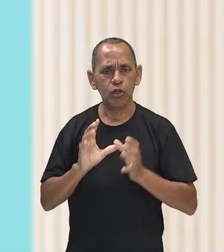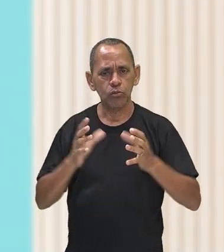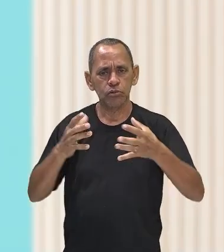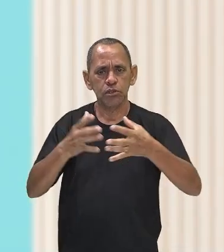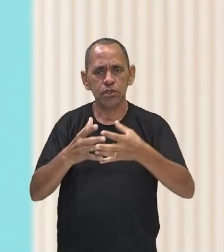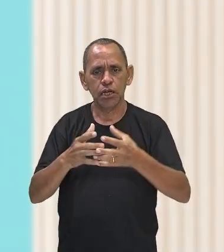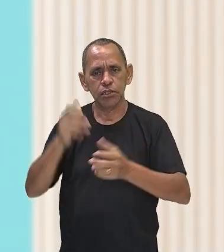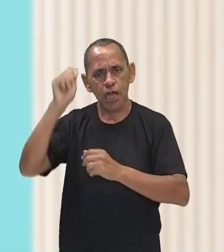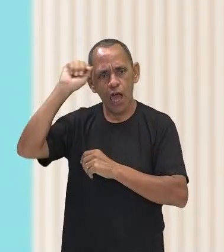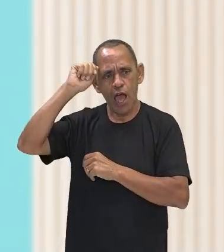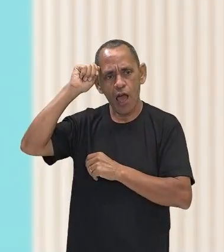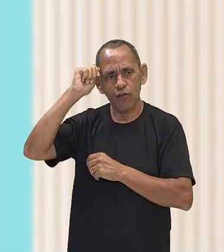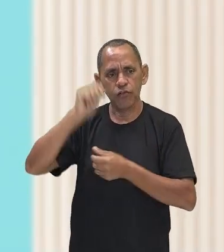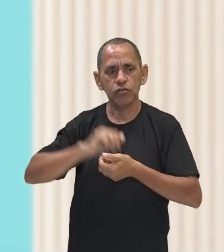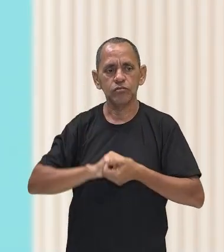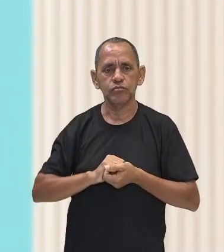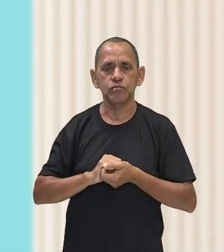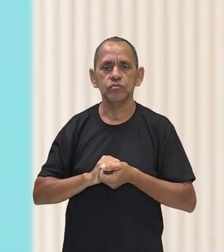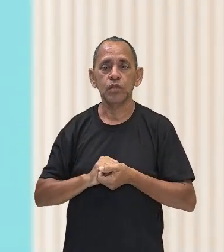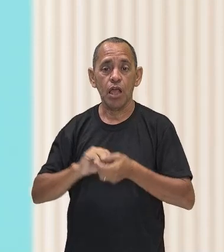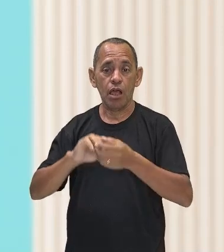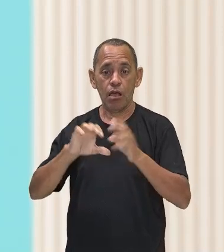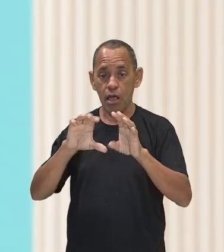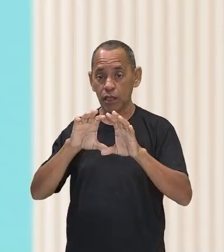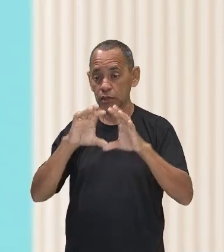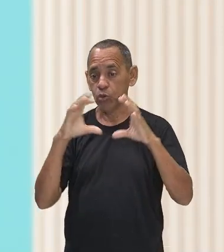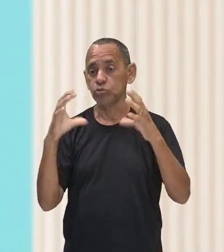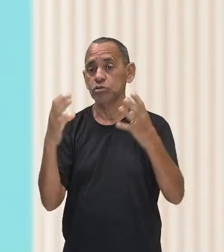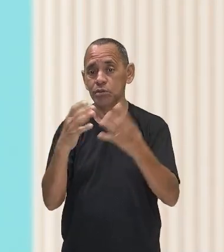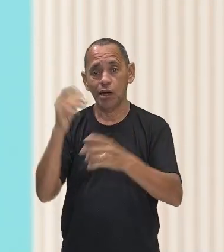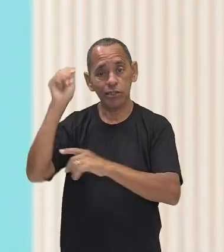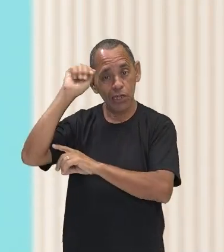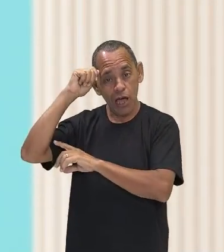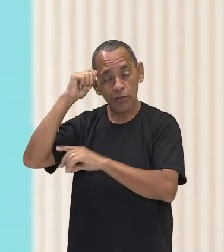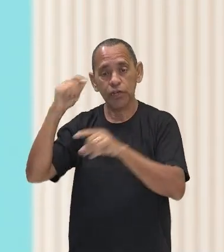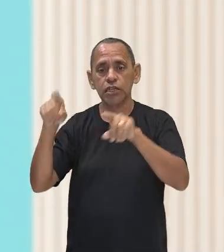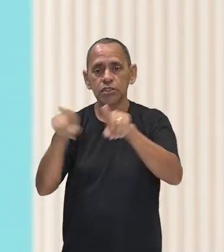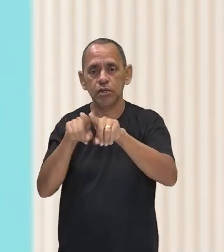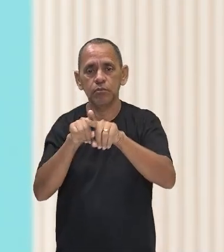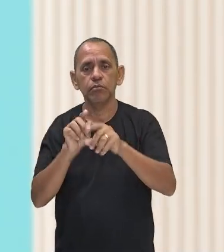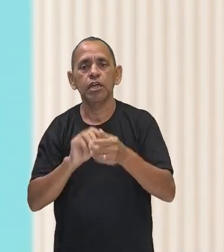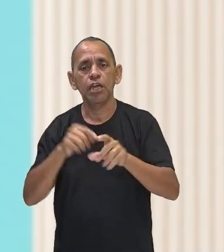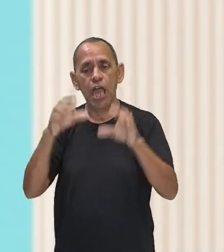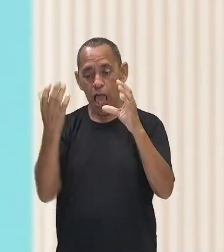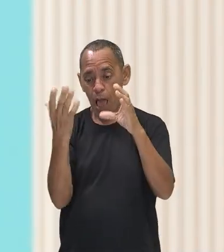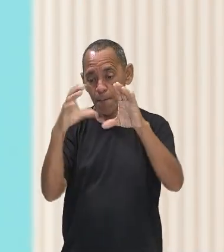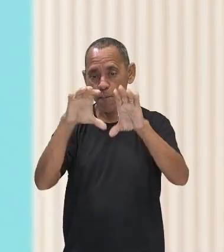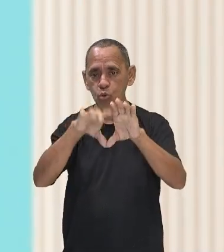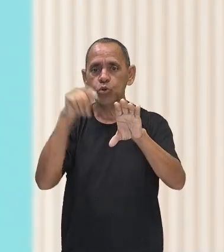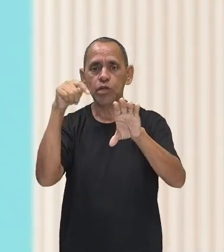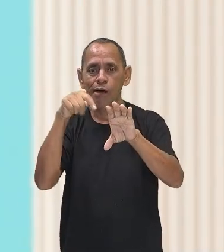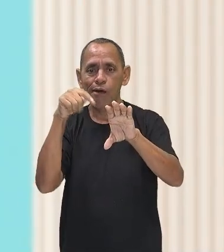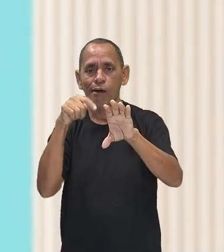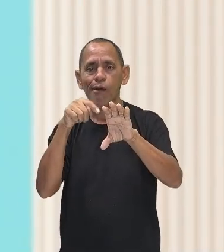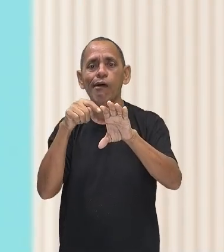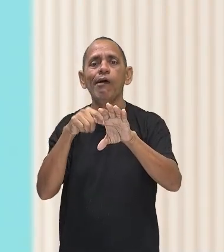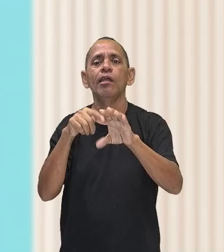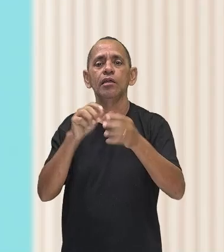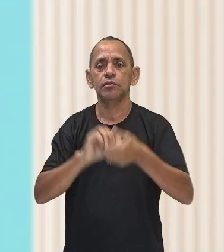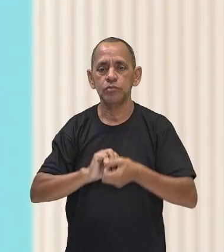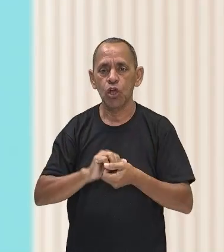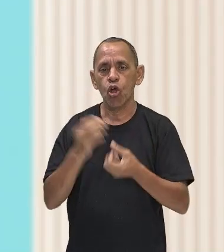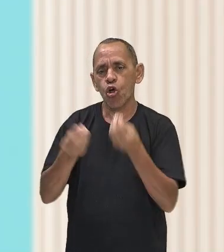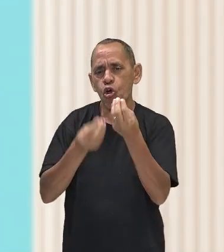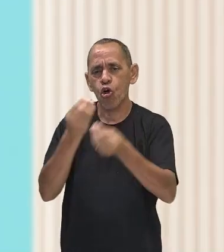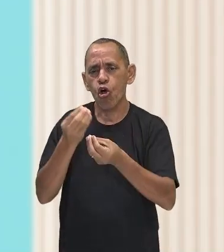afrodiaspóricas é frequentemente celebrada como um elemento central da estética e da cultura refletindo a